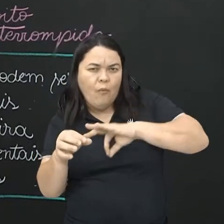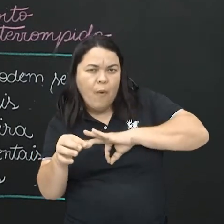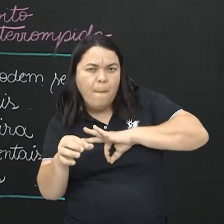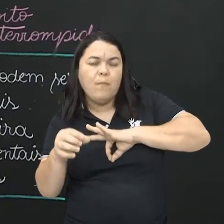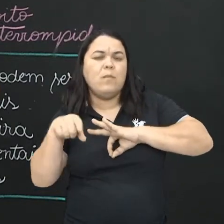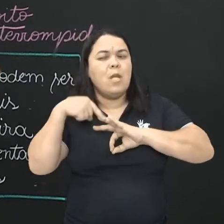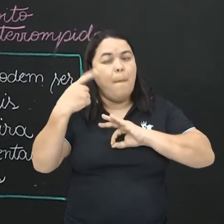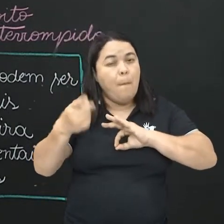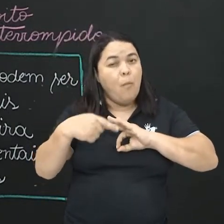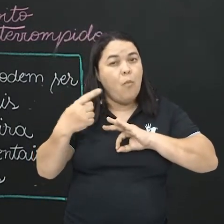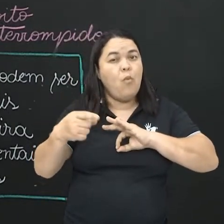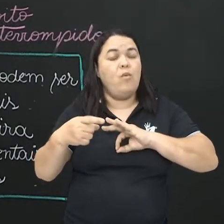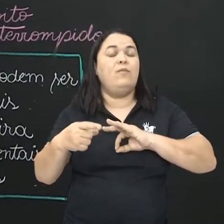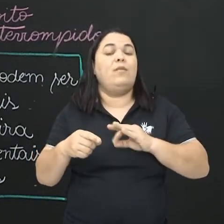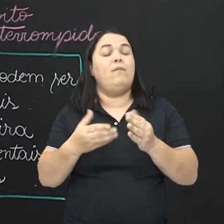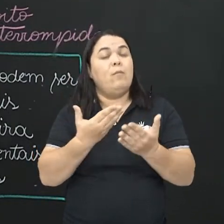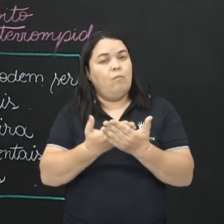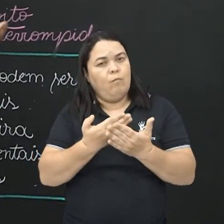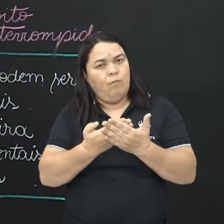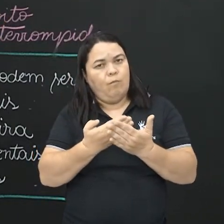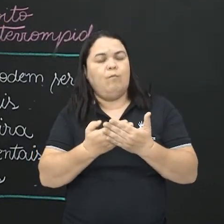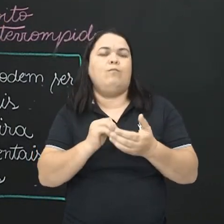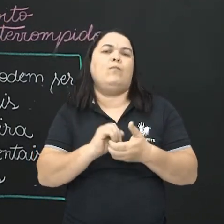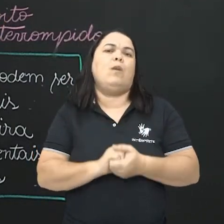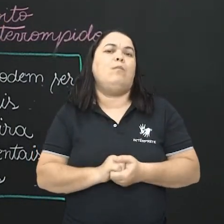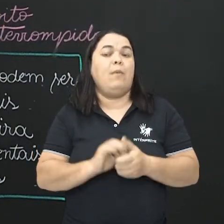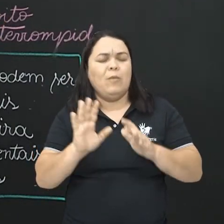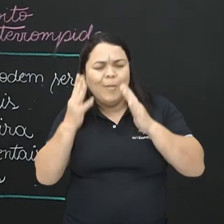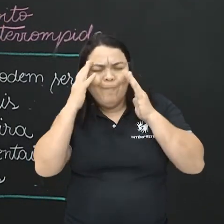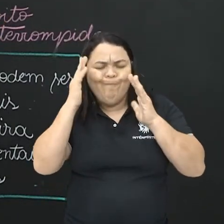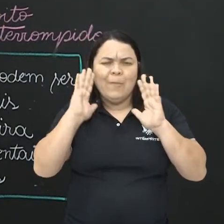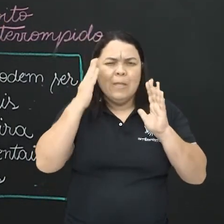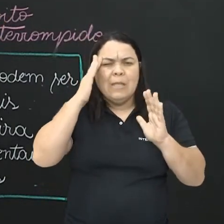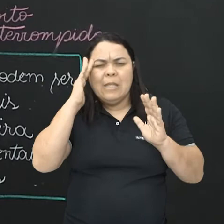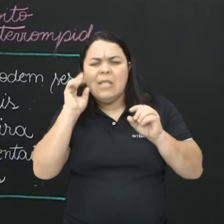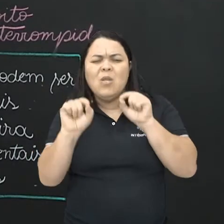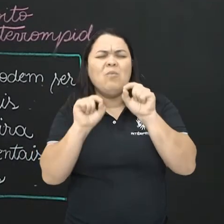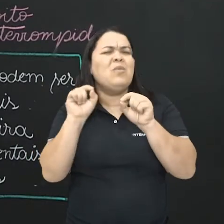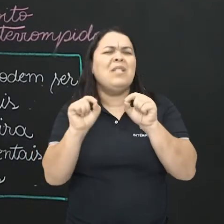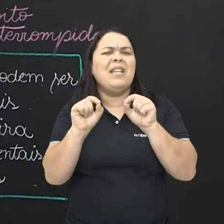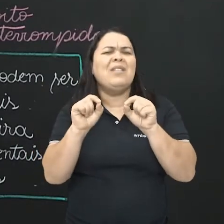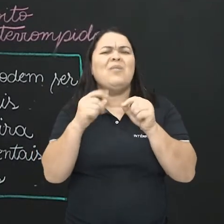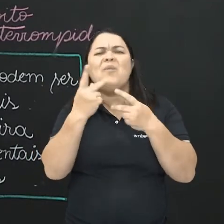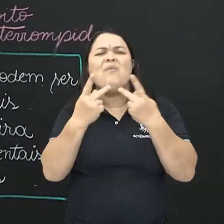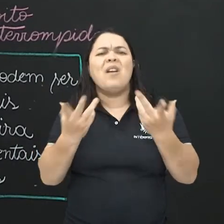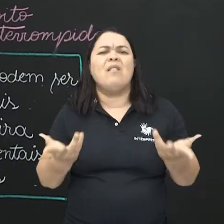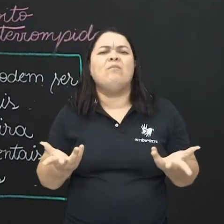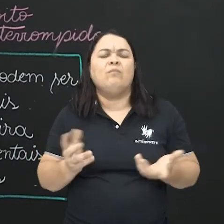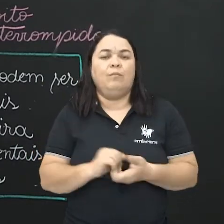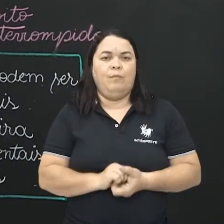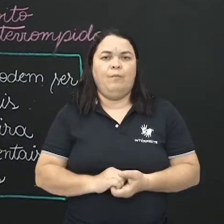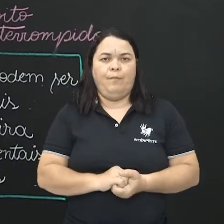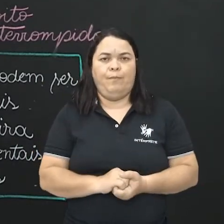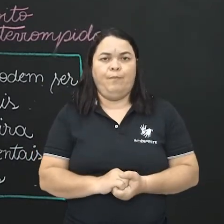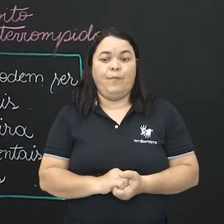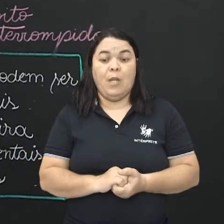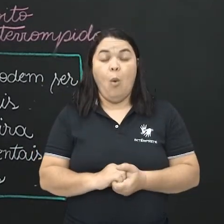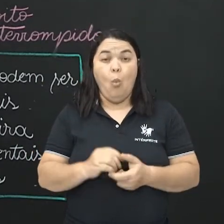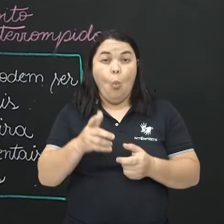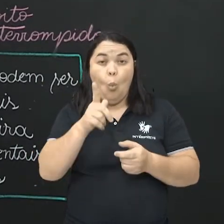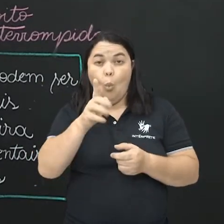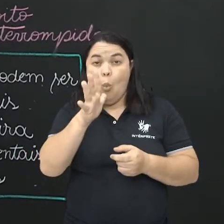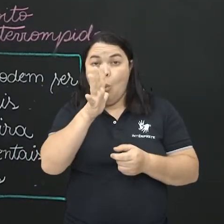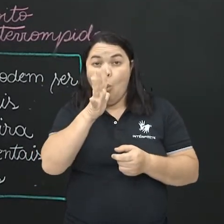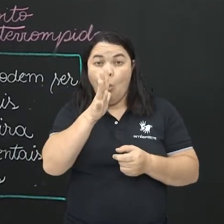sistema reprodutor feminino e masculino, para você se ambientar, né, e saber de onde a gente está falando. Então, a vasectomia,